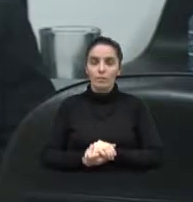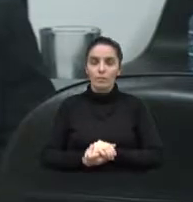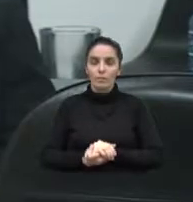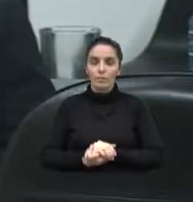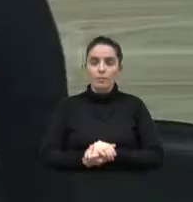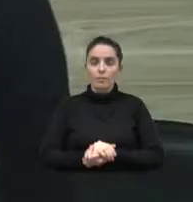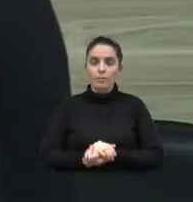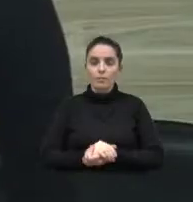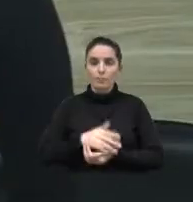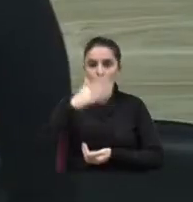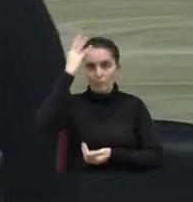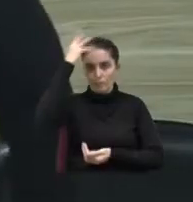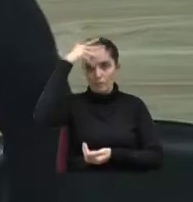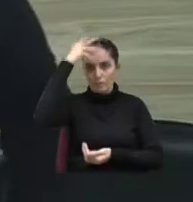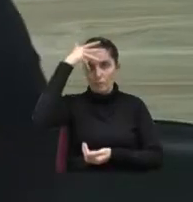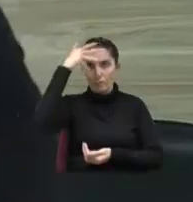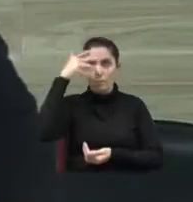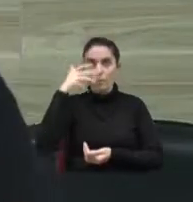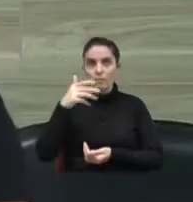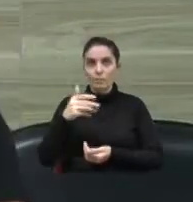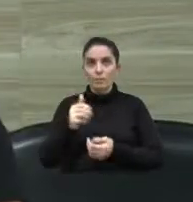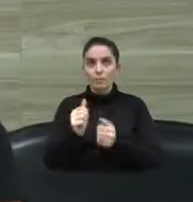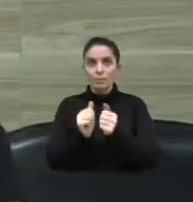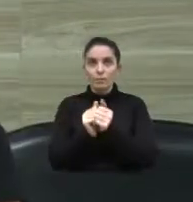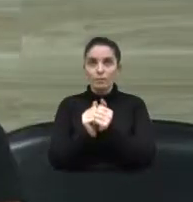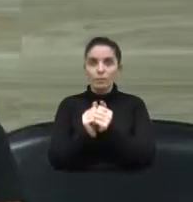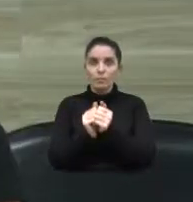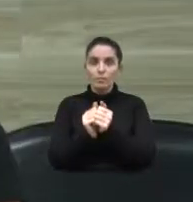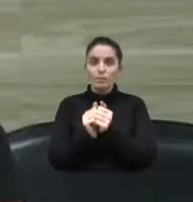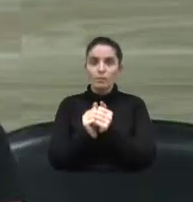de Direitos Humanos, da gestão que participei.